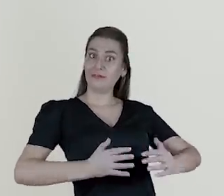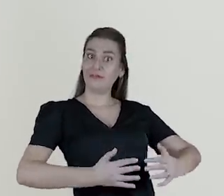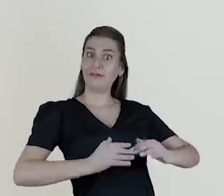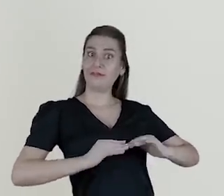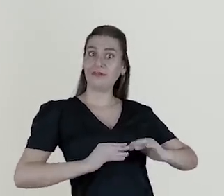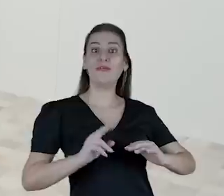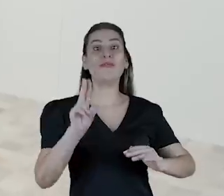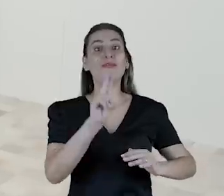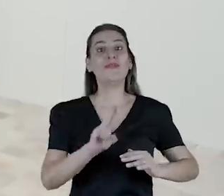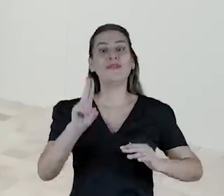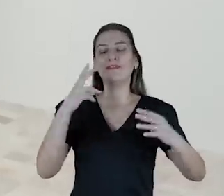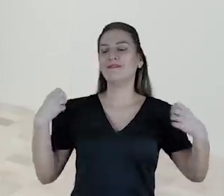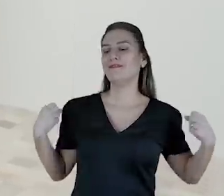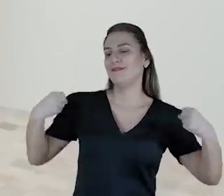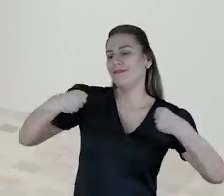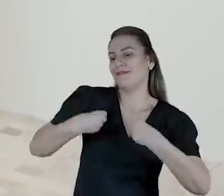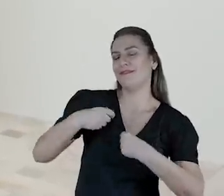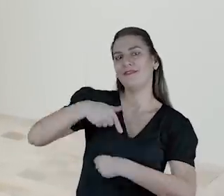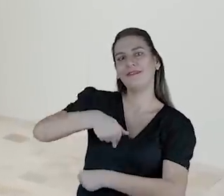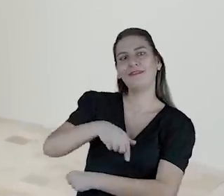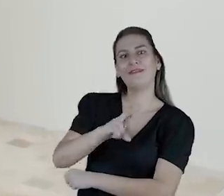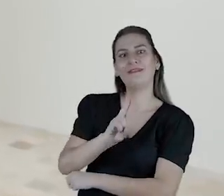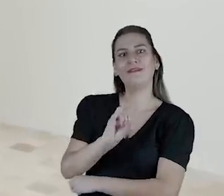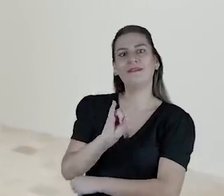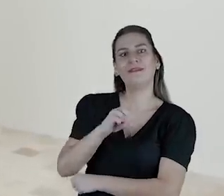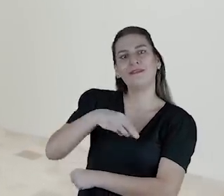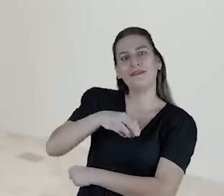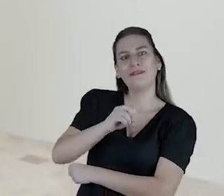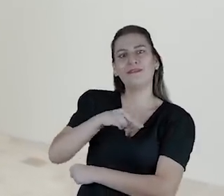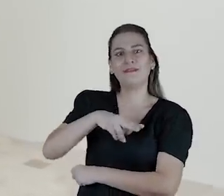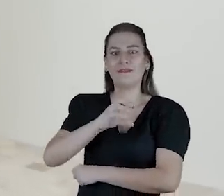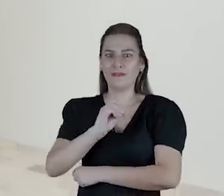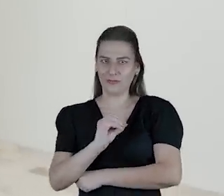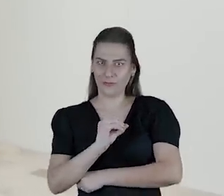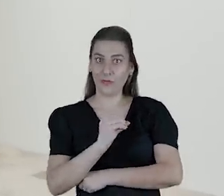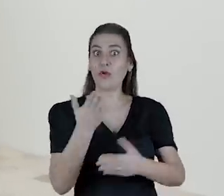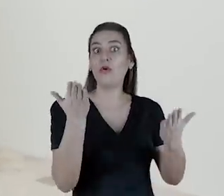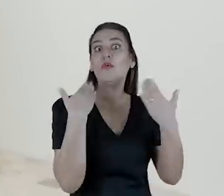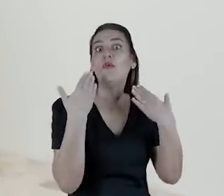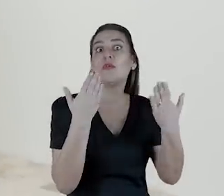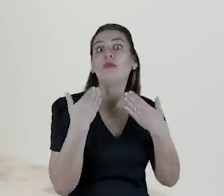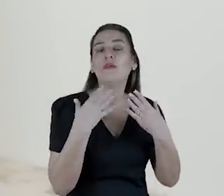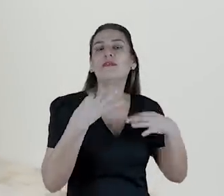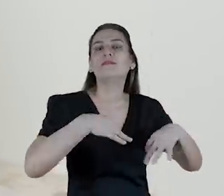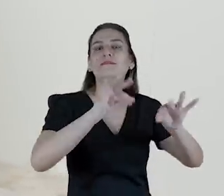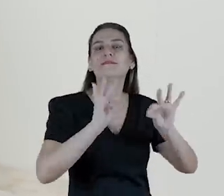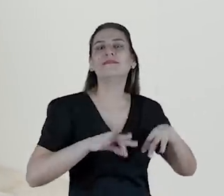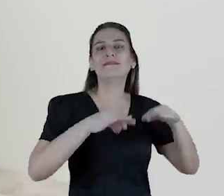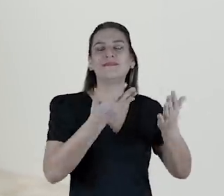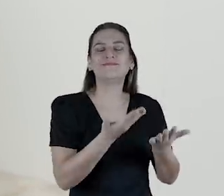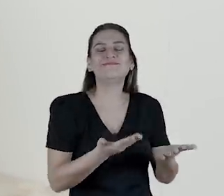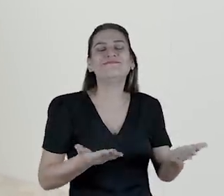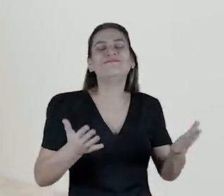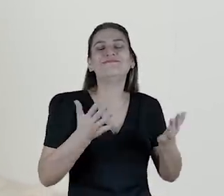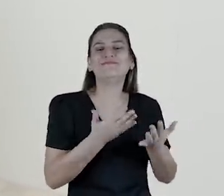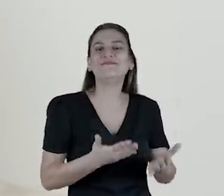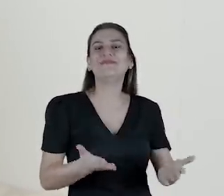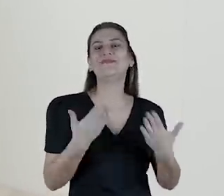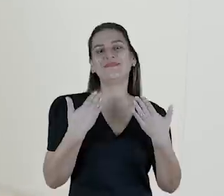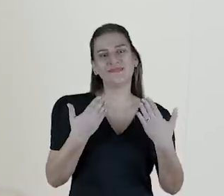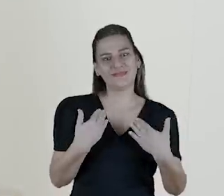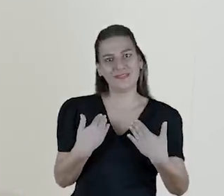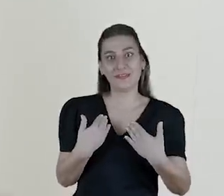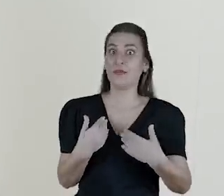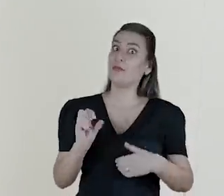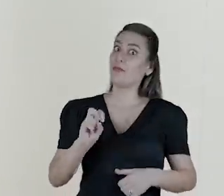kimono por cima, como fizemos aqui. Agora no verão, exige que seja um tecido leve e fresquinho, como essa malinha. E